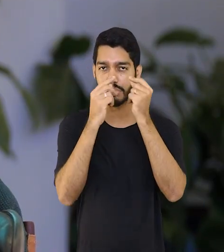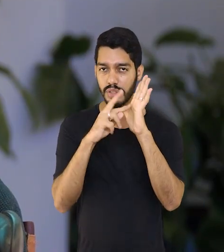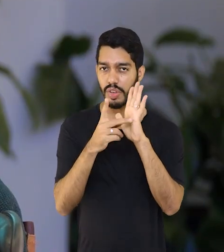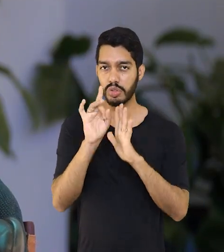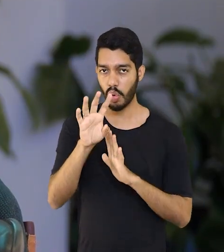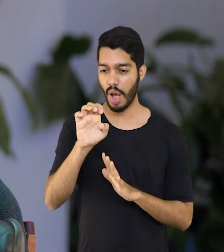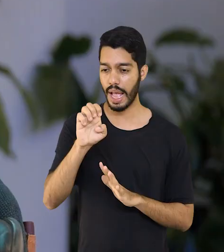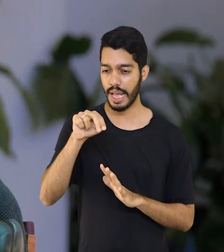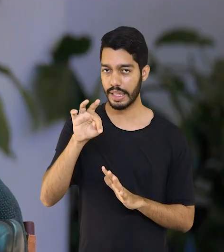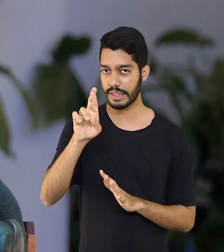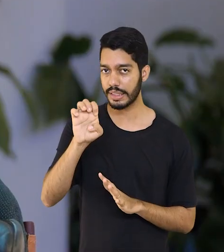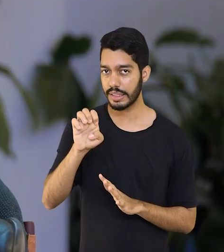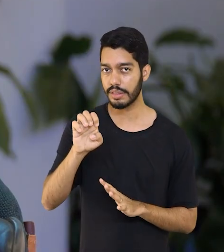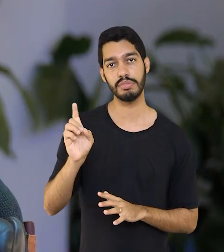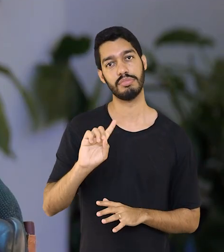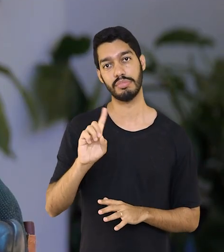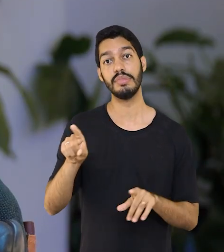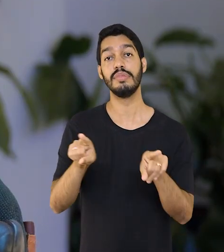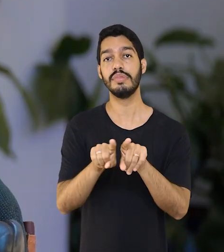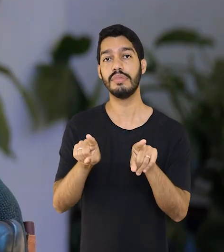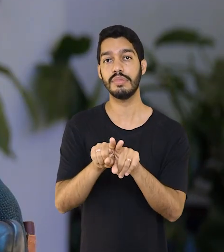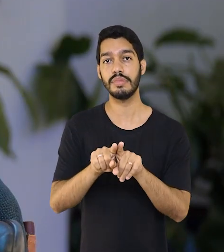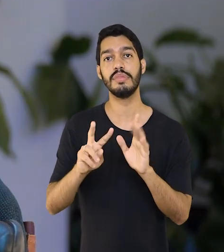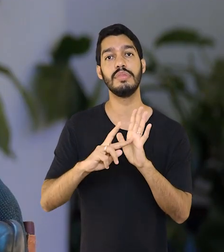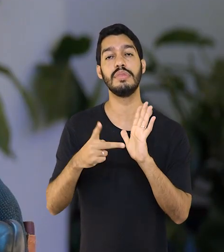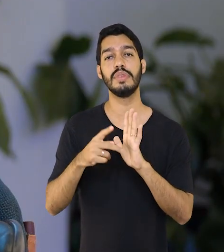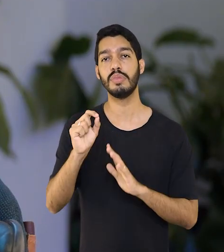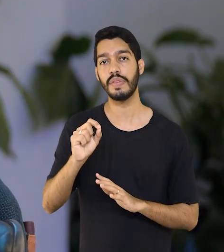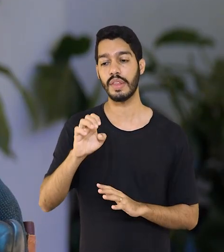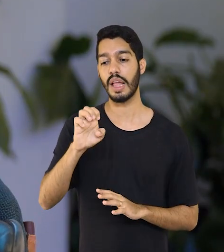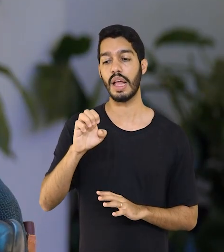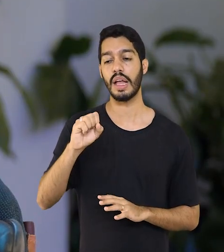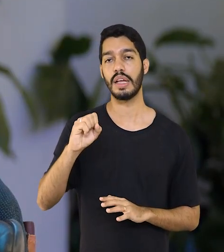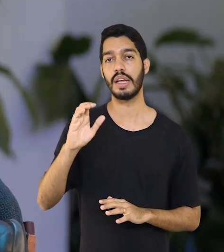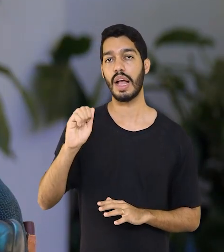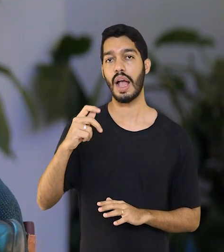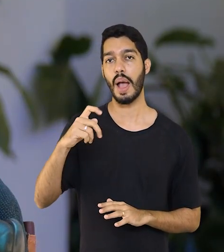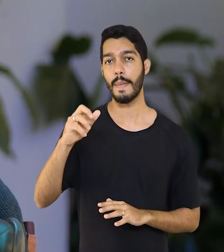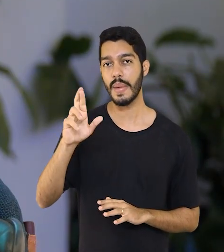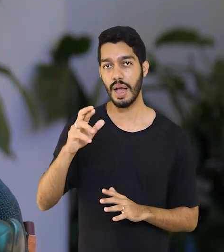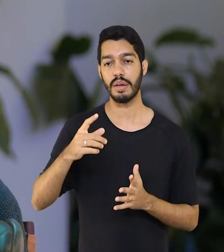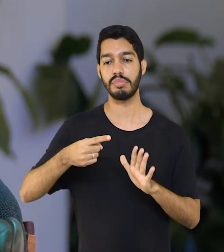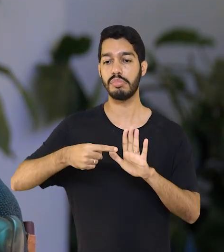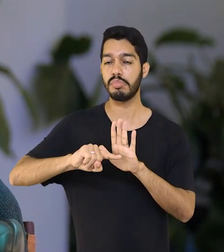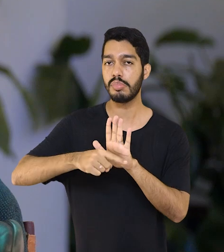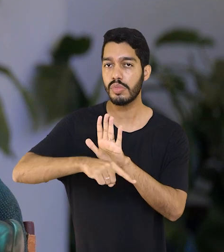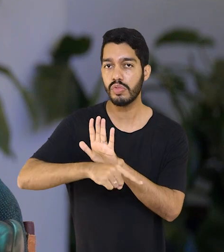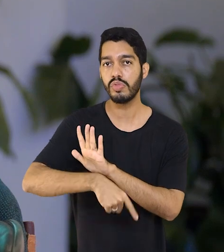Dia em grego não quer dizer só entre. Dia em grego quer dizer também escavar,